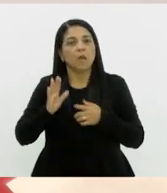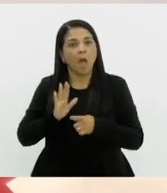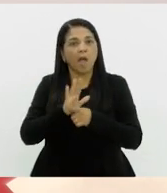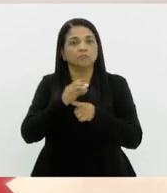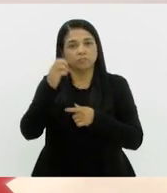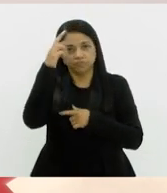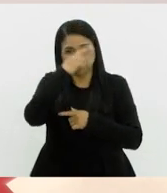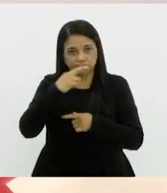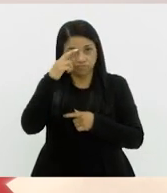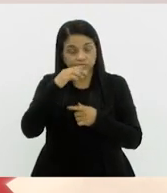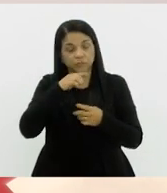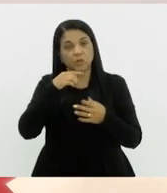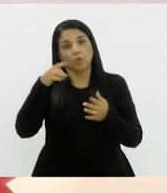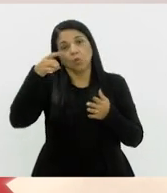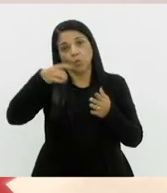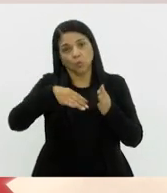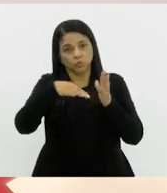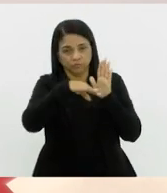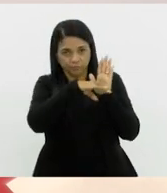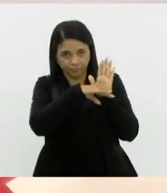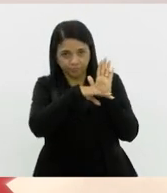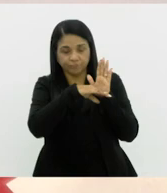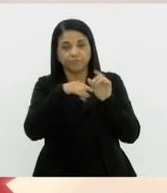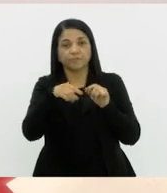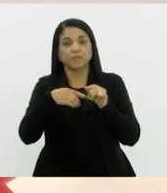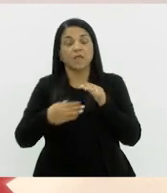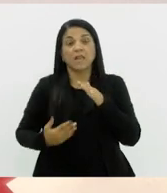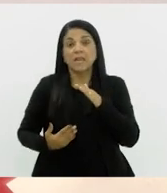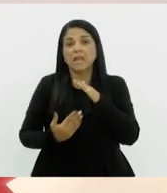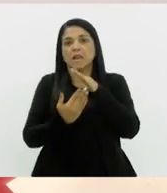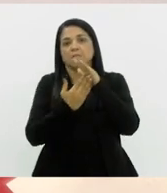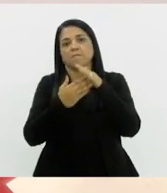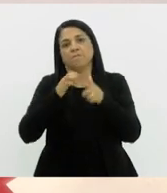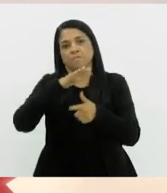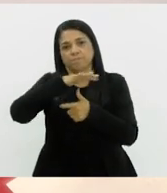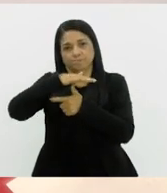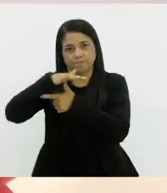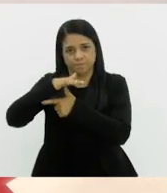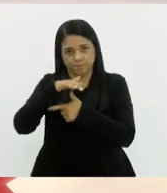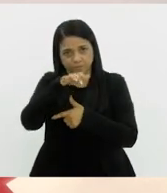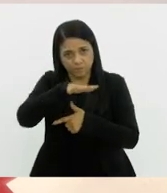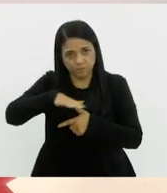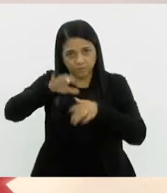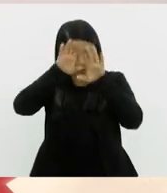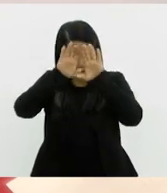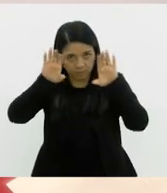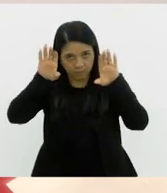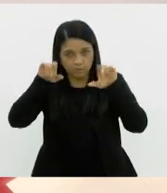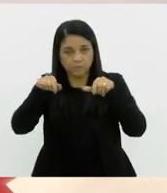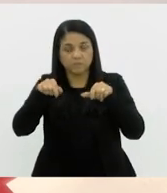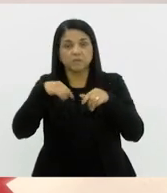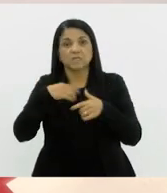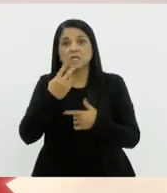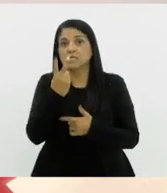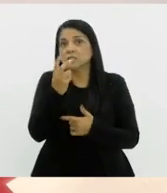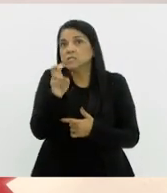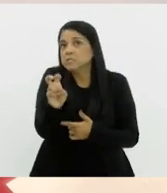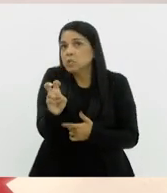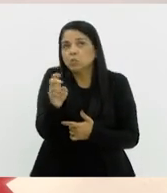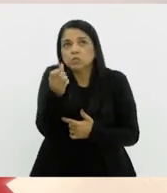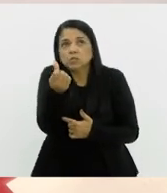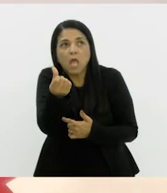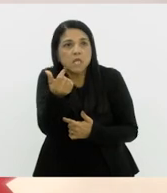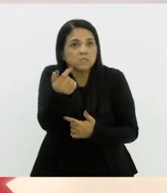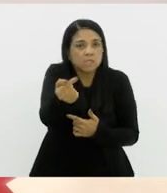E um último ponto seria a limitação do número de aeronaves, né, justamente para a gente não ter essa situação de 5 aeronaves, né,